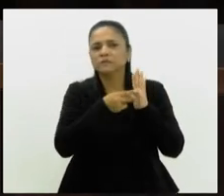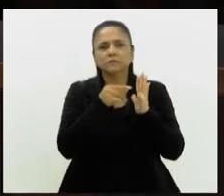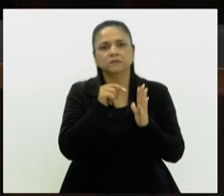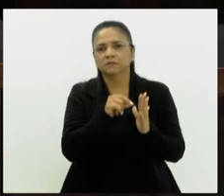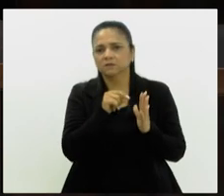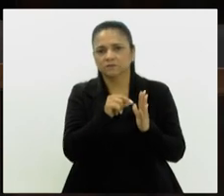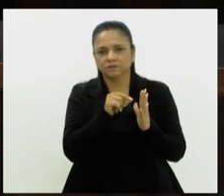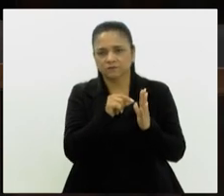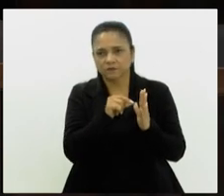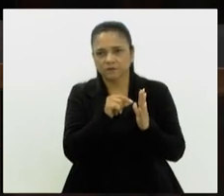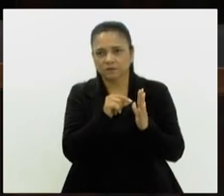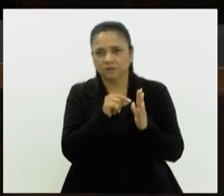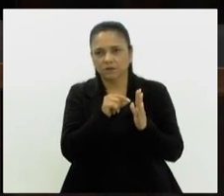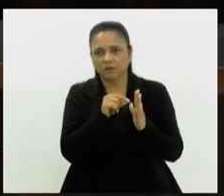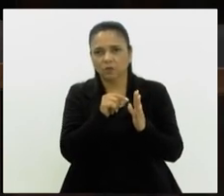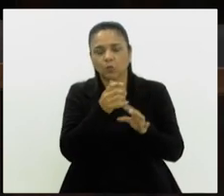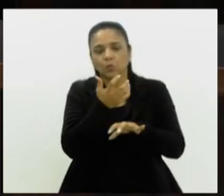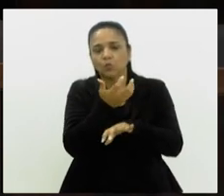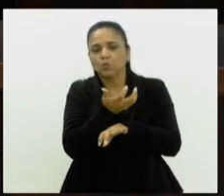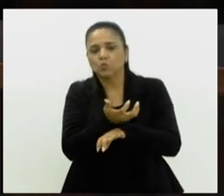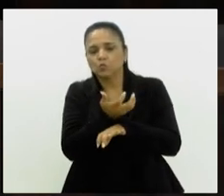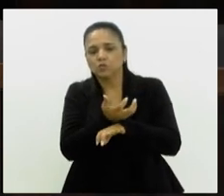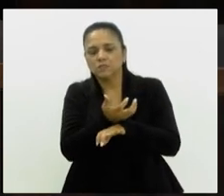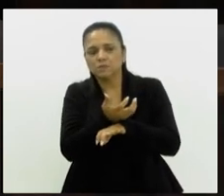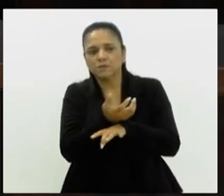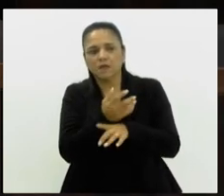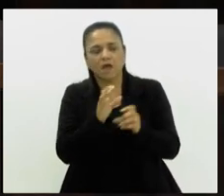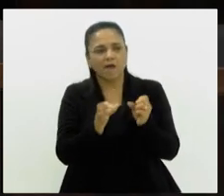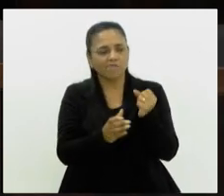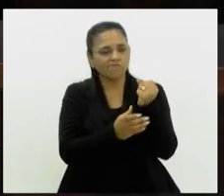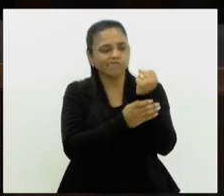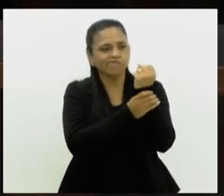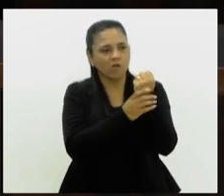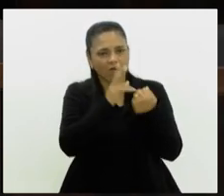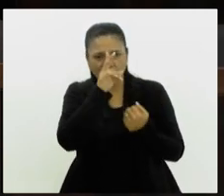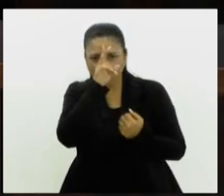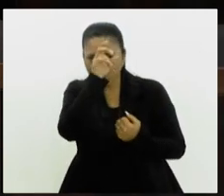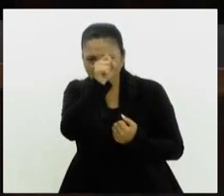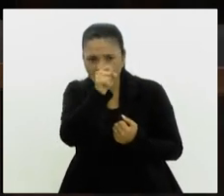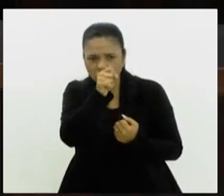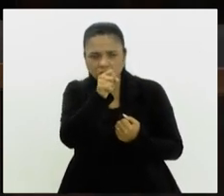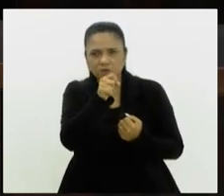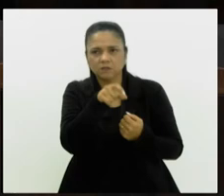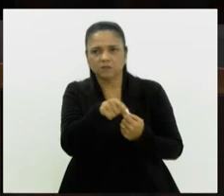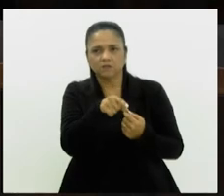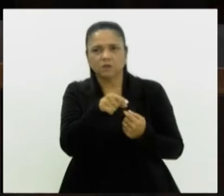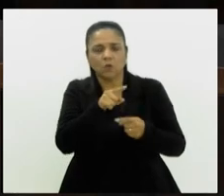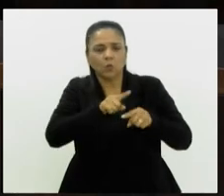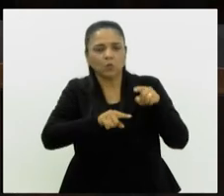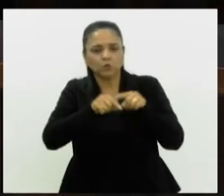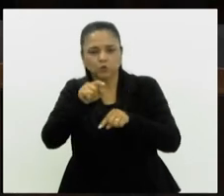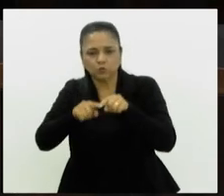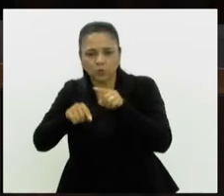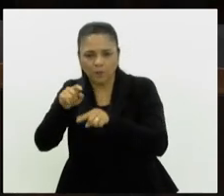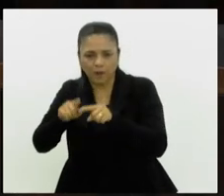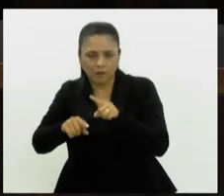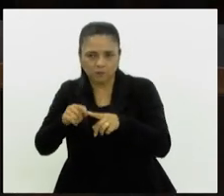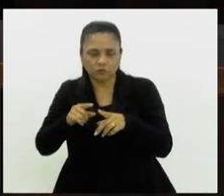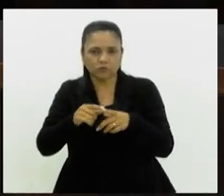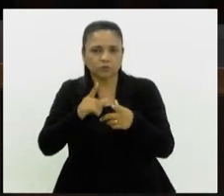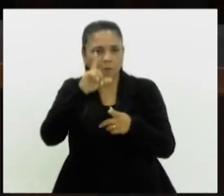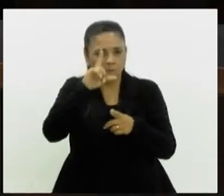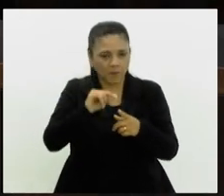esse disciplinar o uso da força ou dos meios, os instrumentos de menor potencial ofensivo.